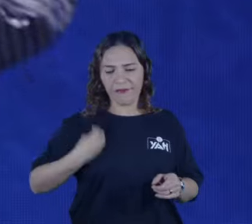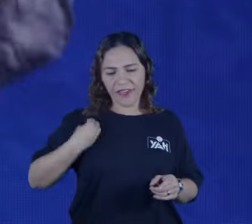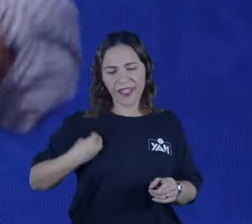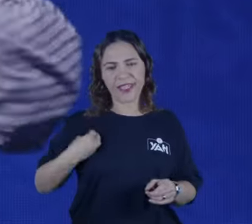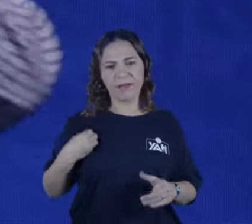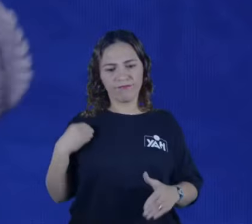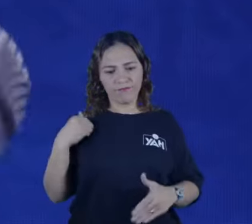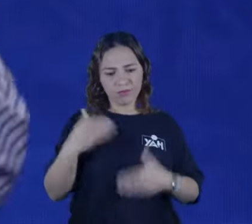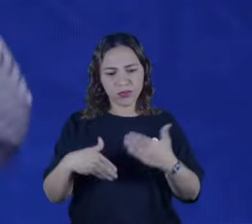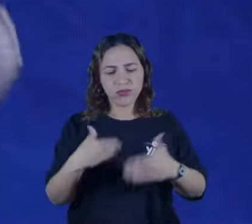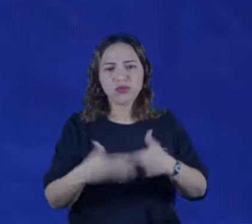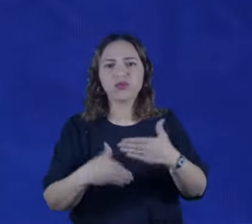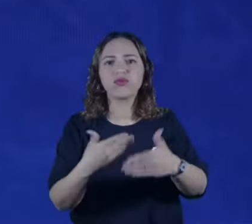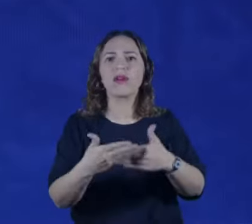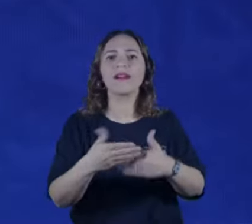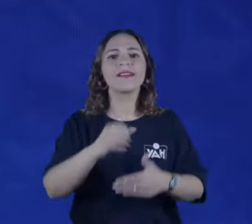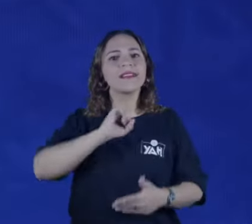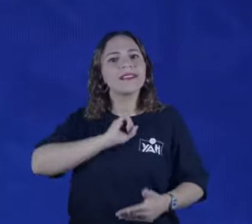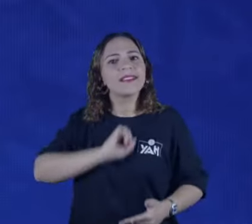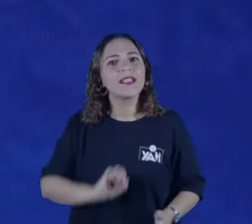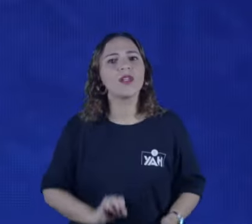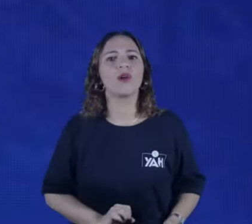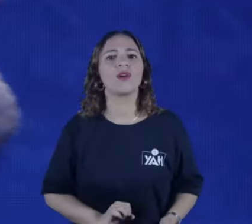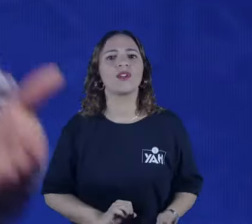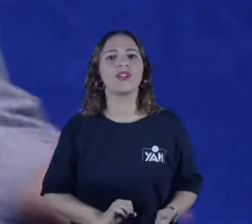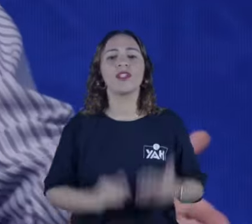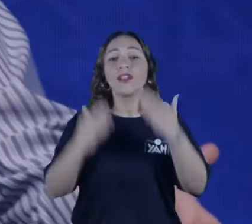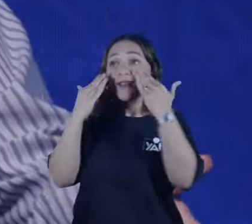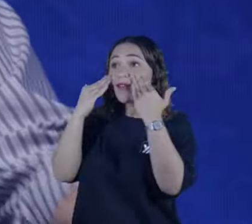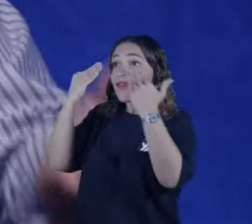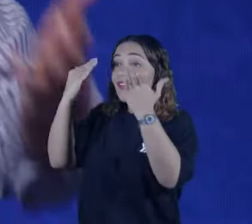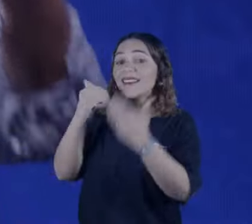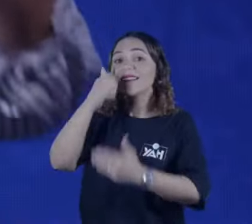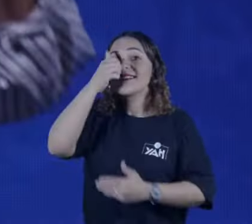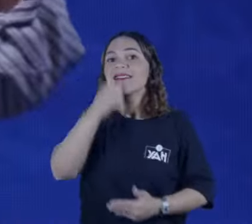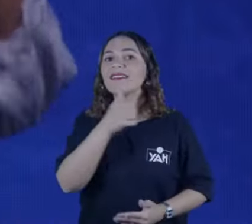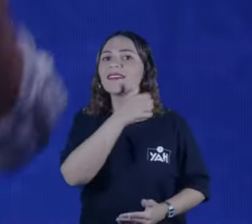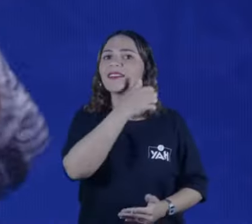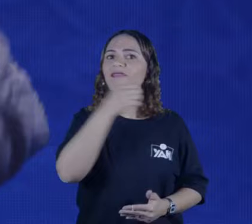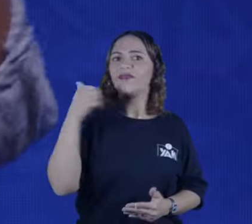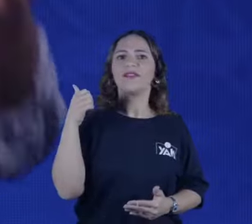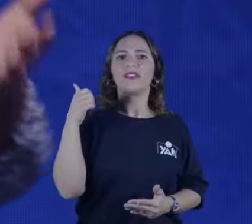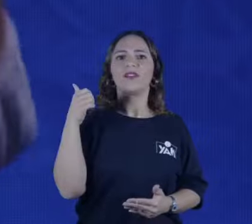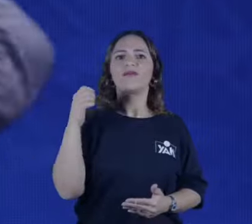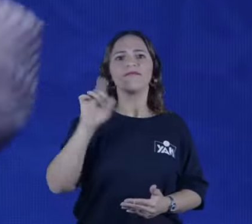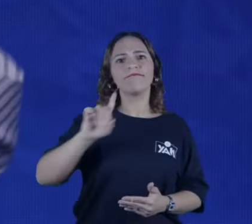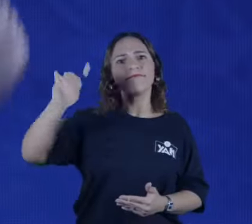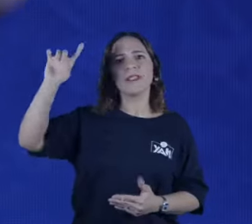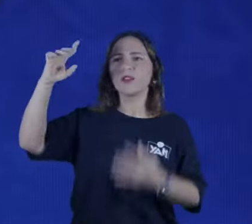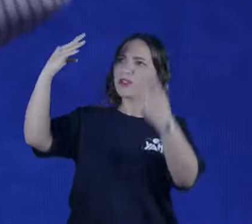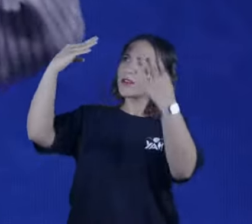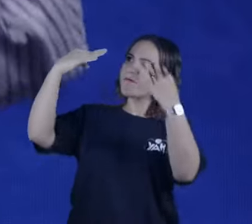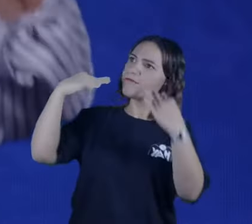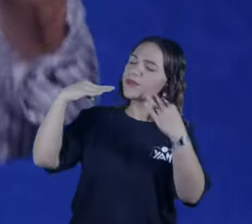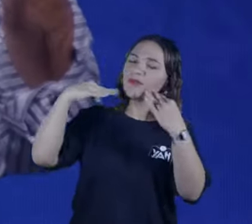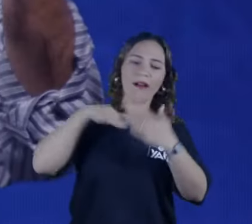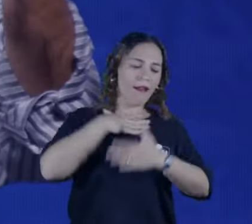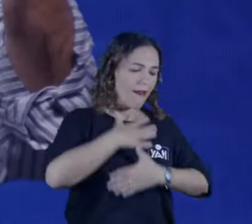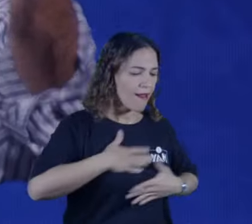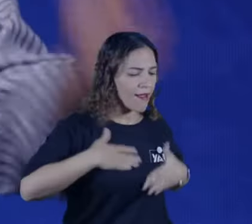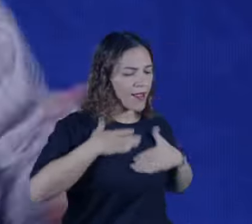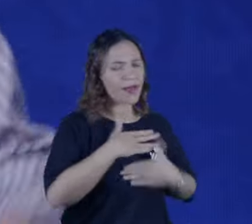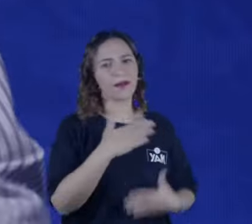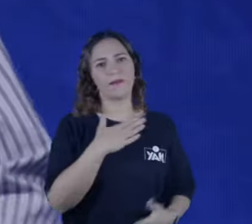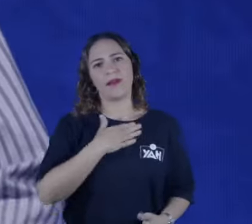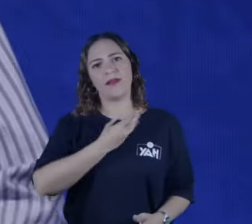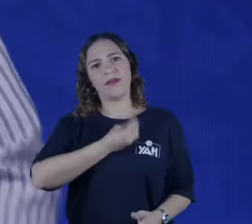tornamos sacerdócio santo, a fim de que? De oferecer sacrifício espiritual agradável a